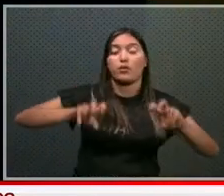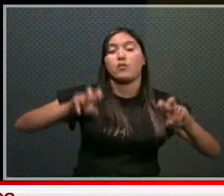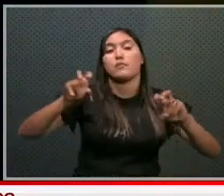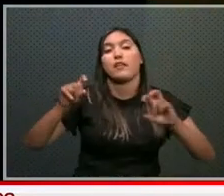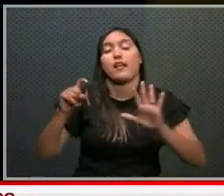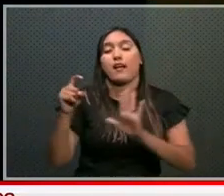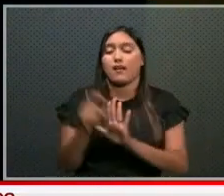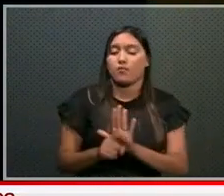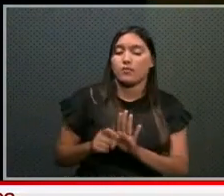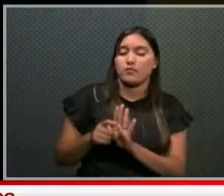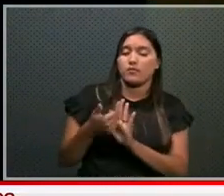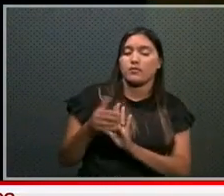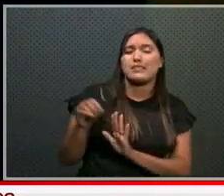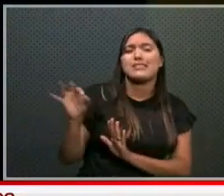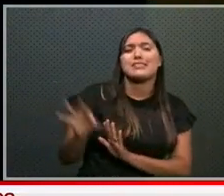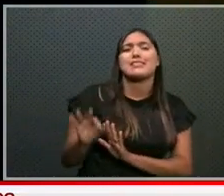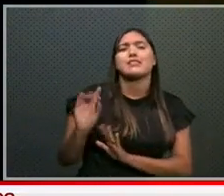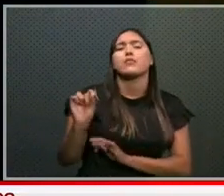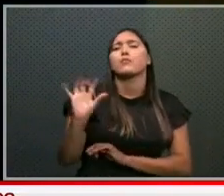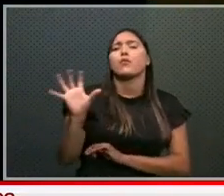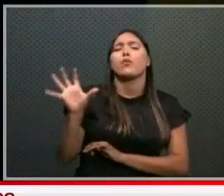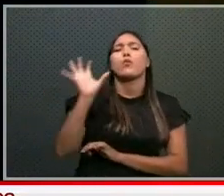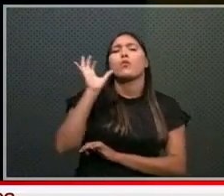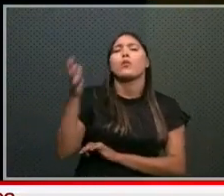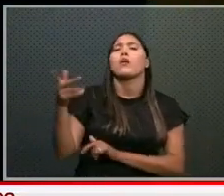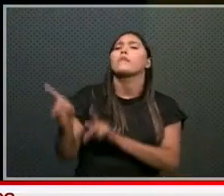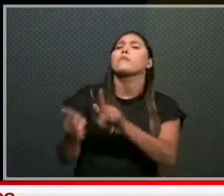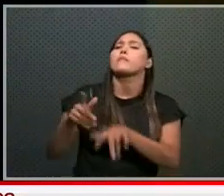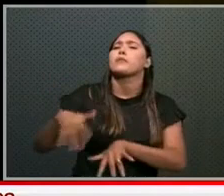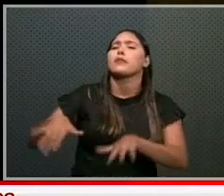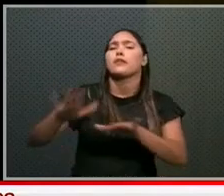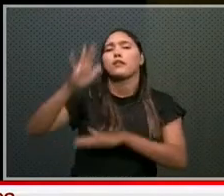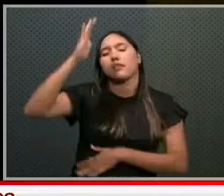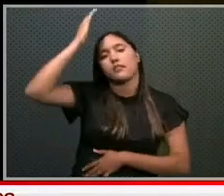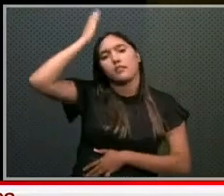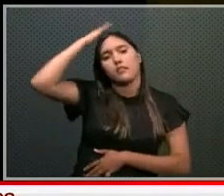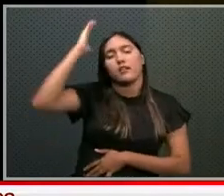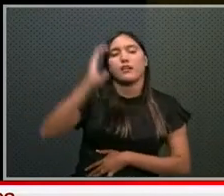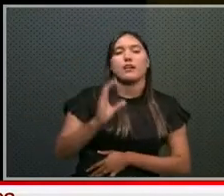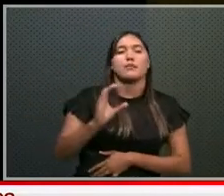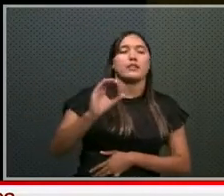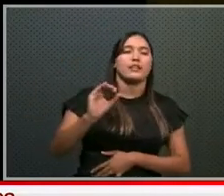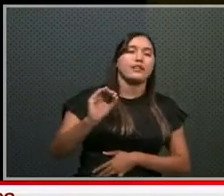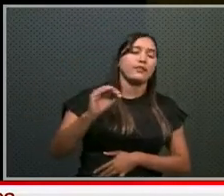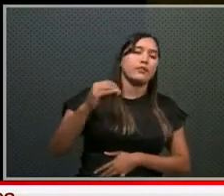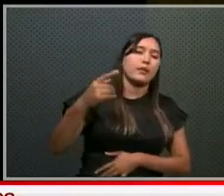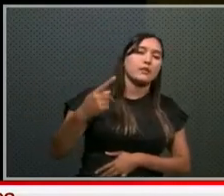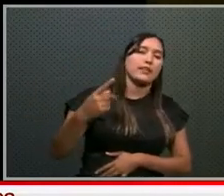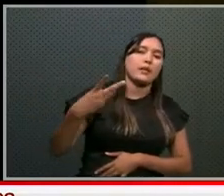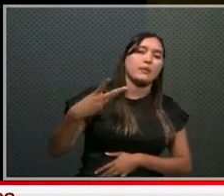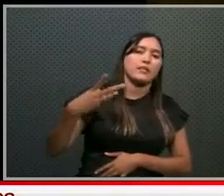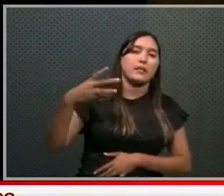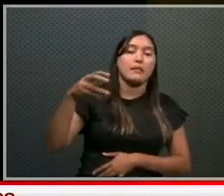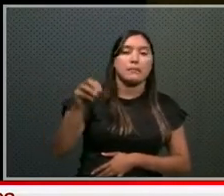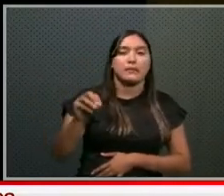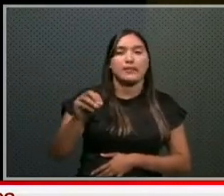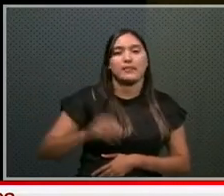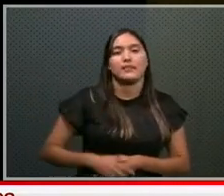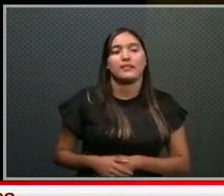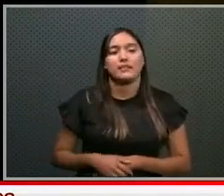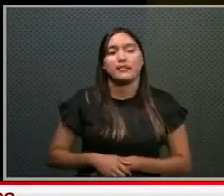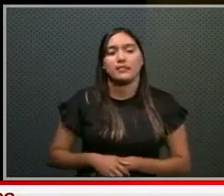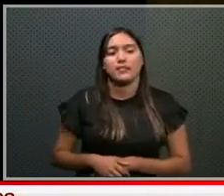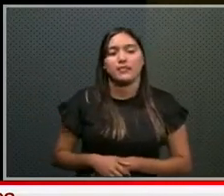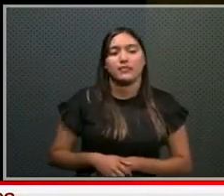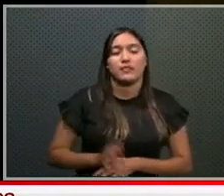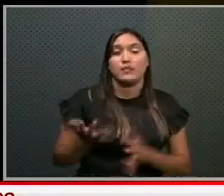e o que que bate na nossa porta população paraense a copy 30 não é isso será sediado em Belém